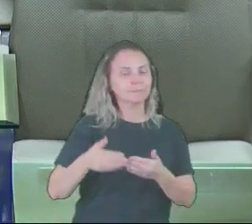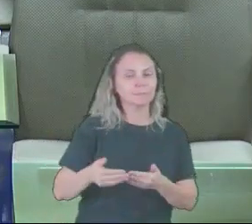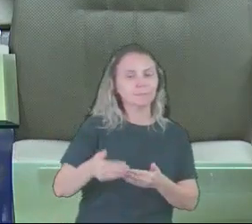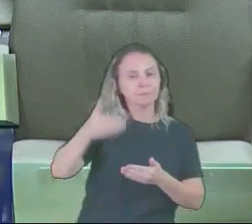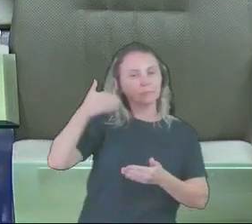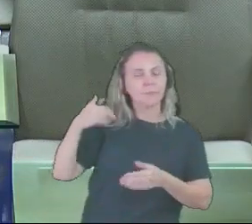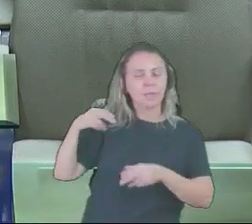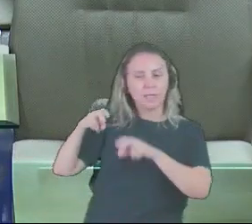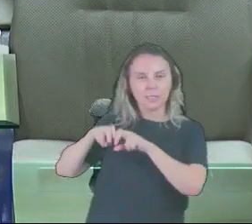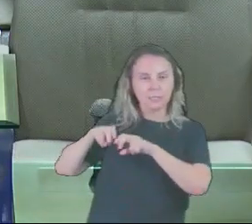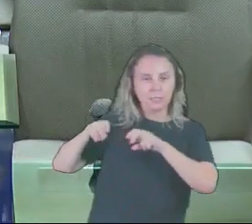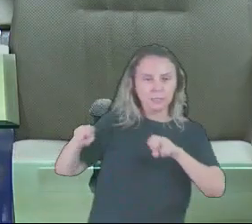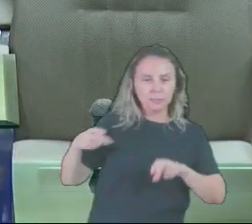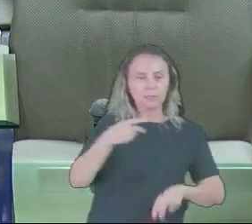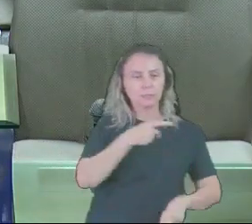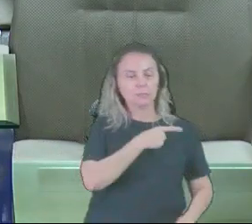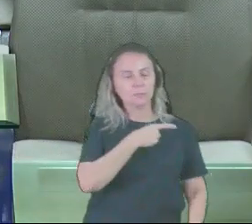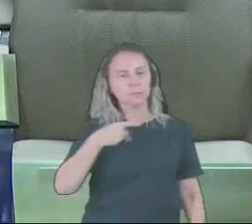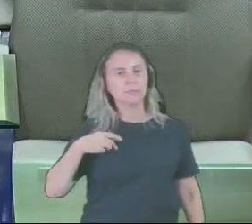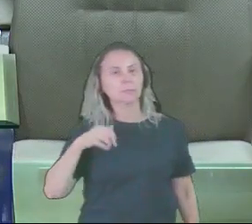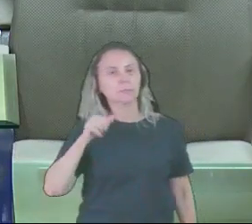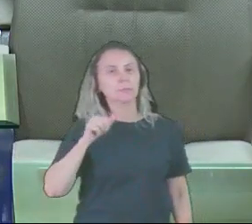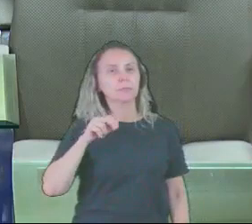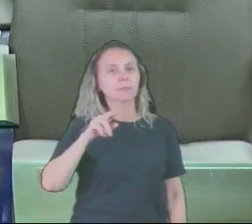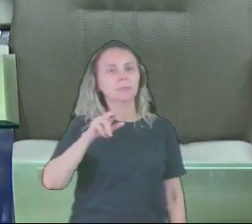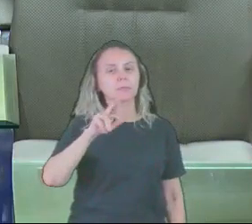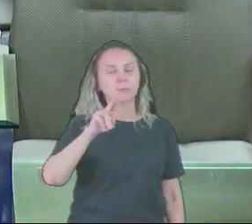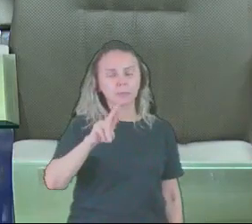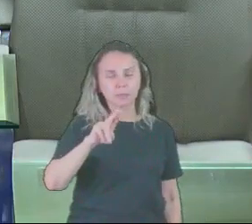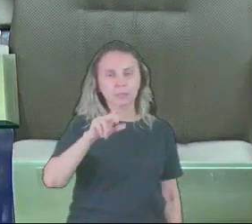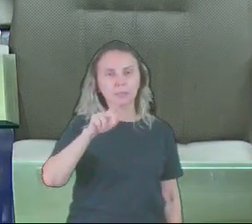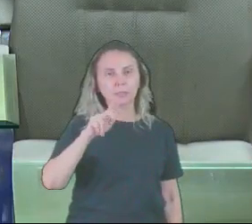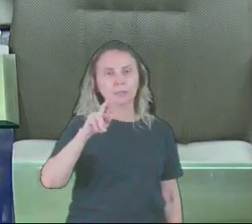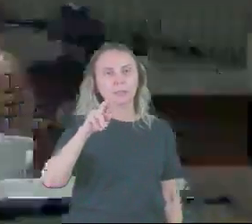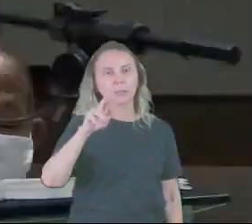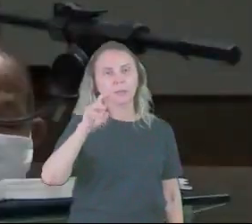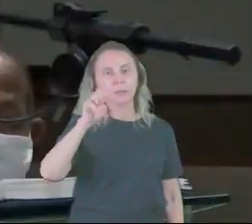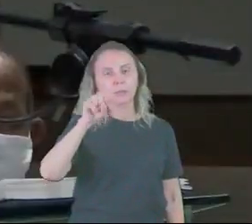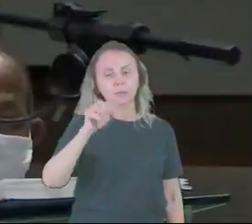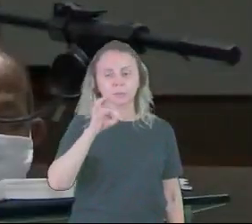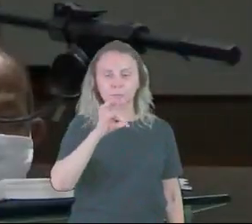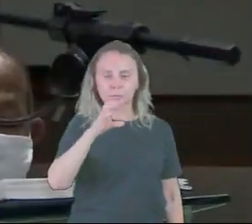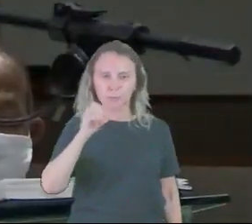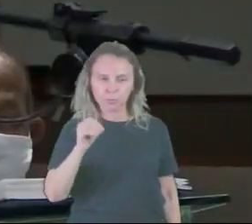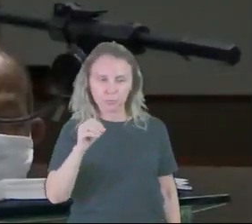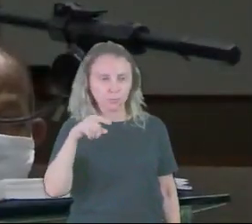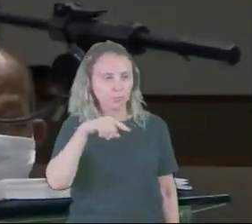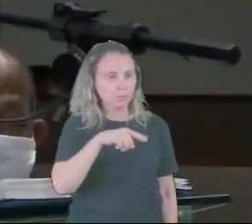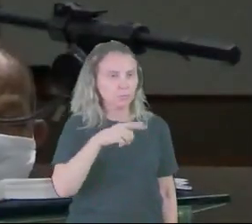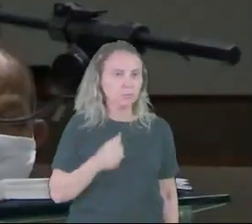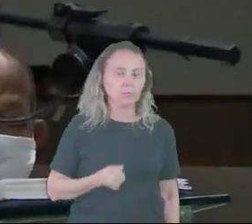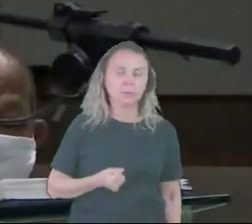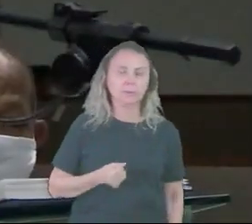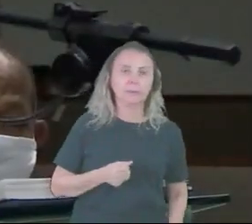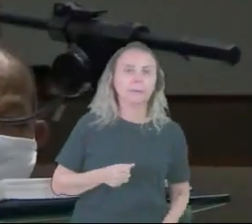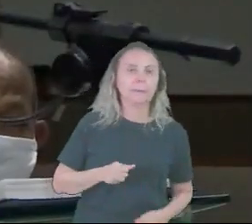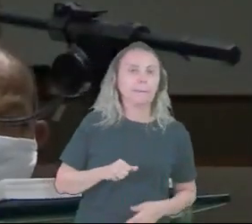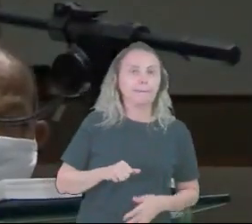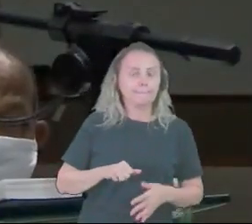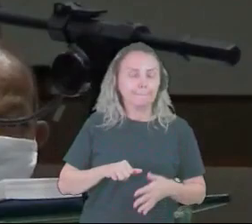pastores por exemplo pastor Augusto Nicácio pastor alguns Nicácio é um pioneiro da igreja aqui em Alagoas